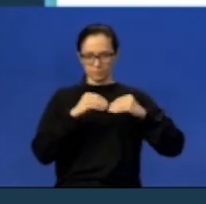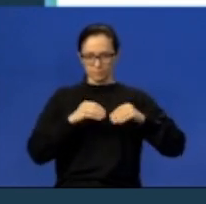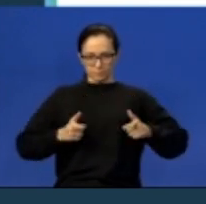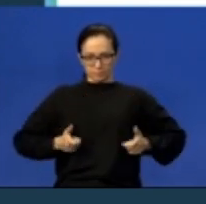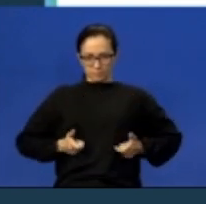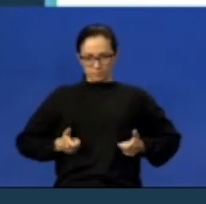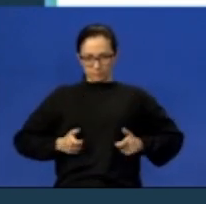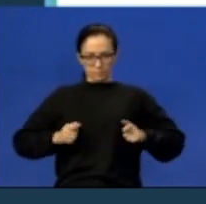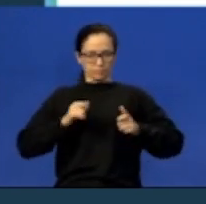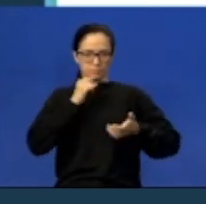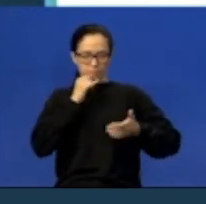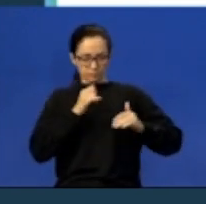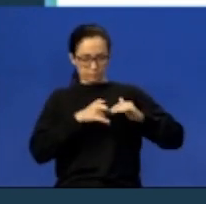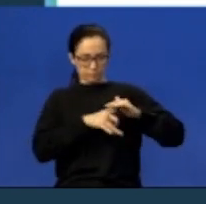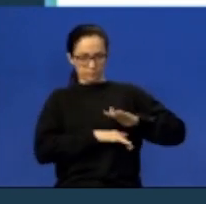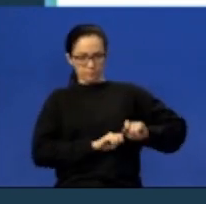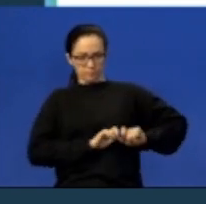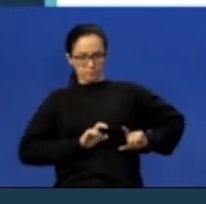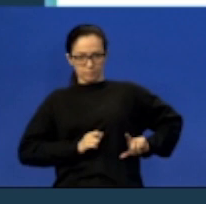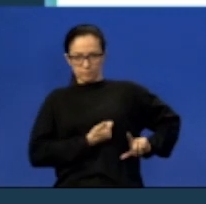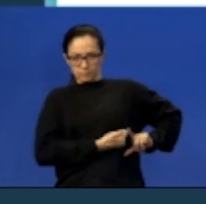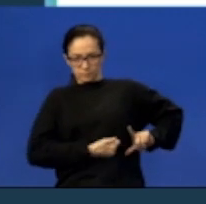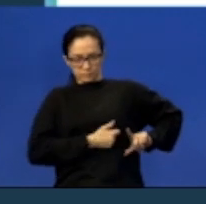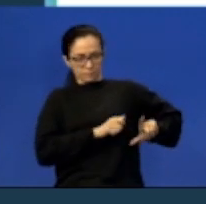e o pâncreas, e não reforça